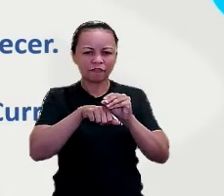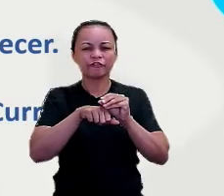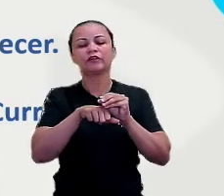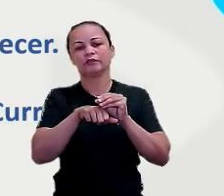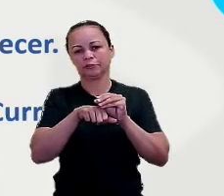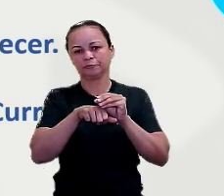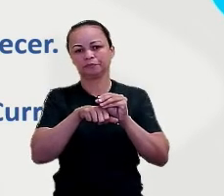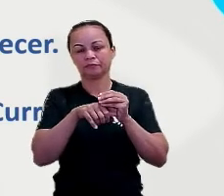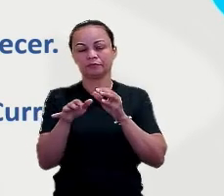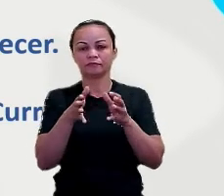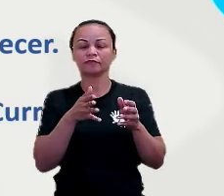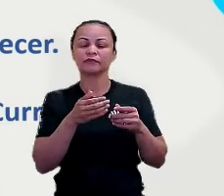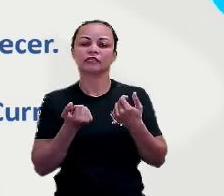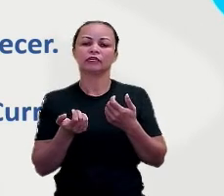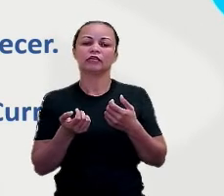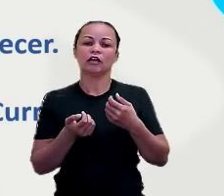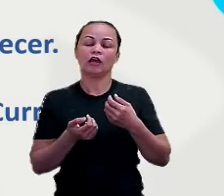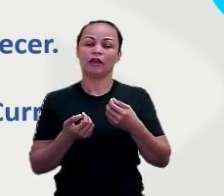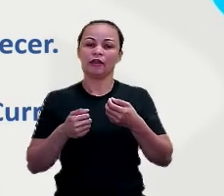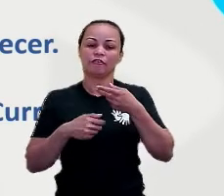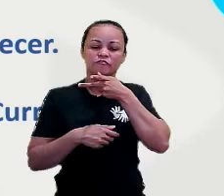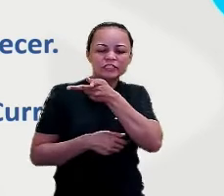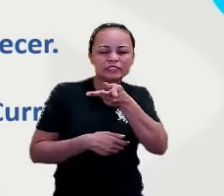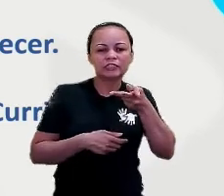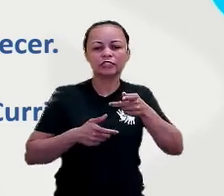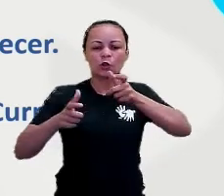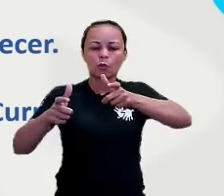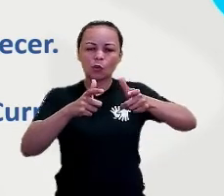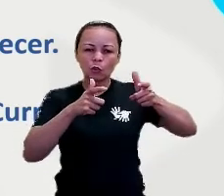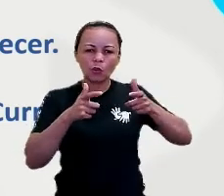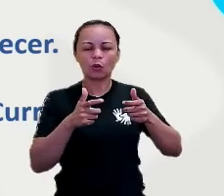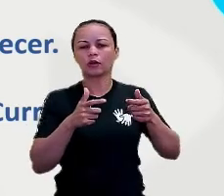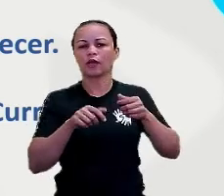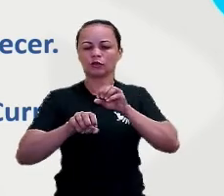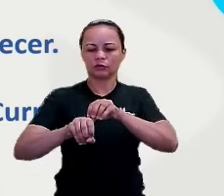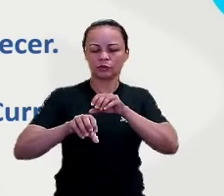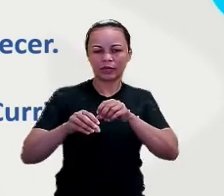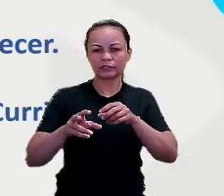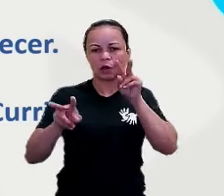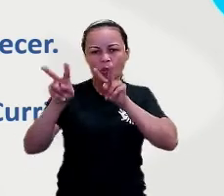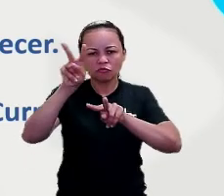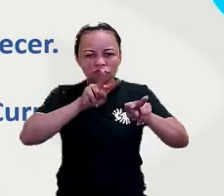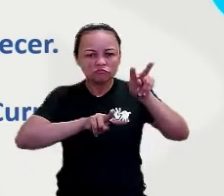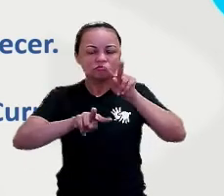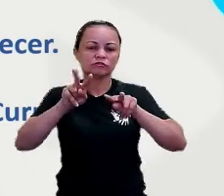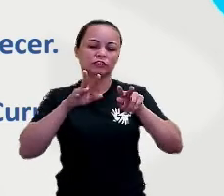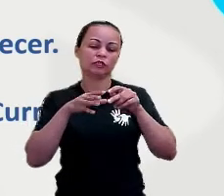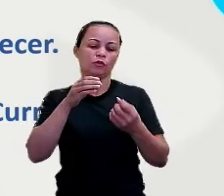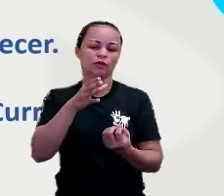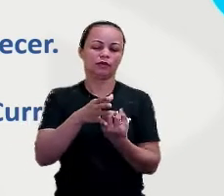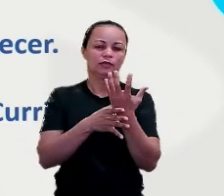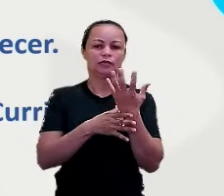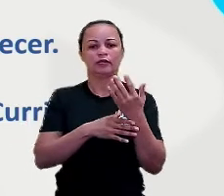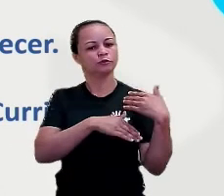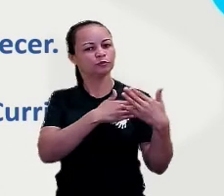escultura. Visitas a locais de produção e divulgação de arte visual, criando